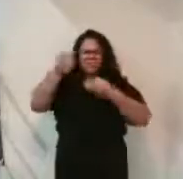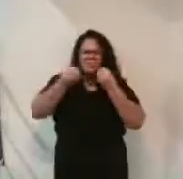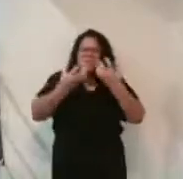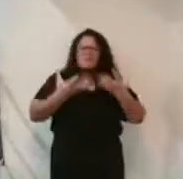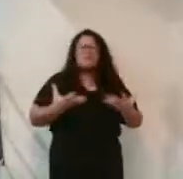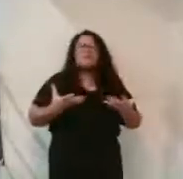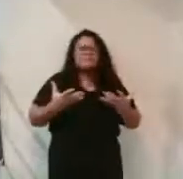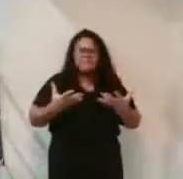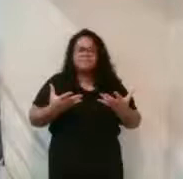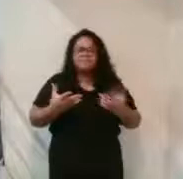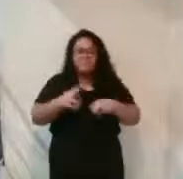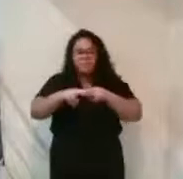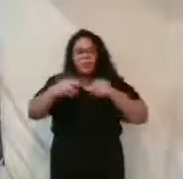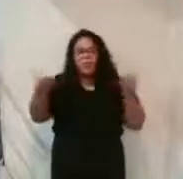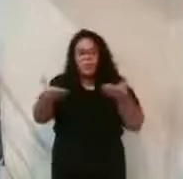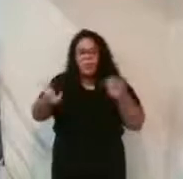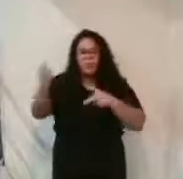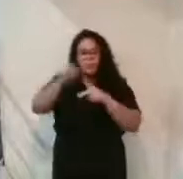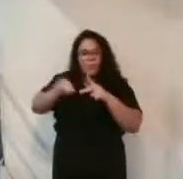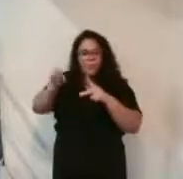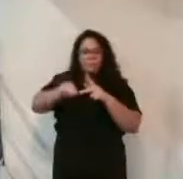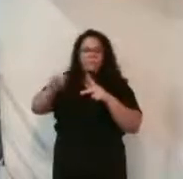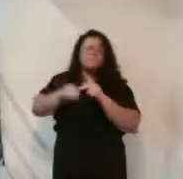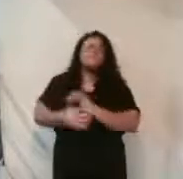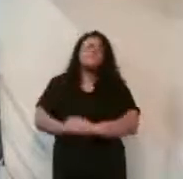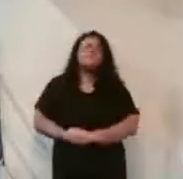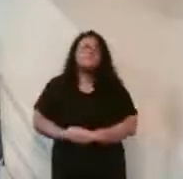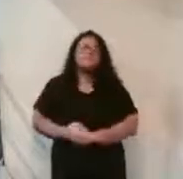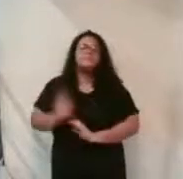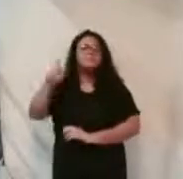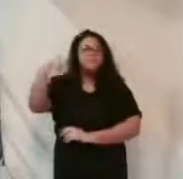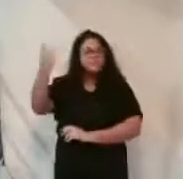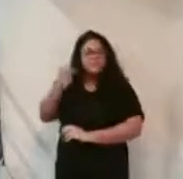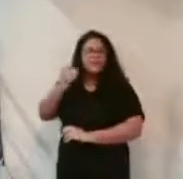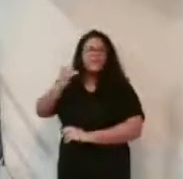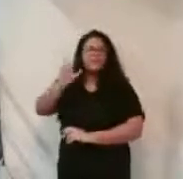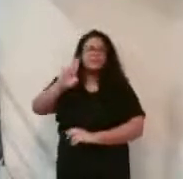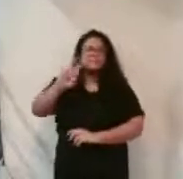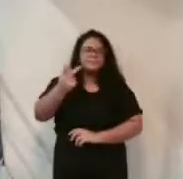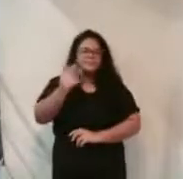doutora Cristiane, a quem eu parabenizo toda a equipe